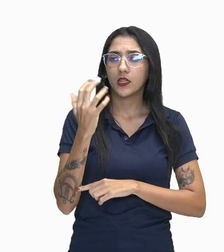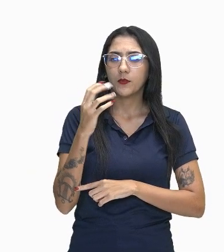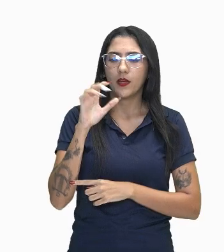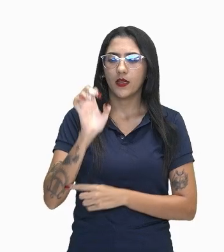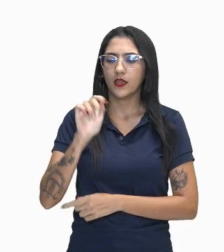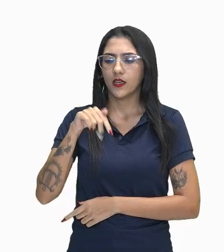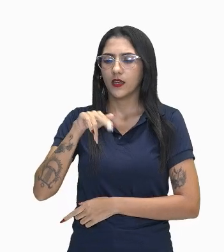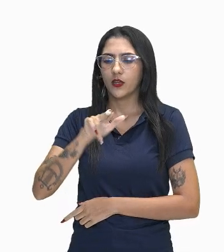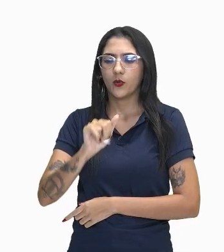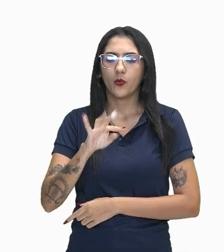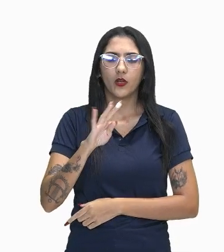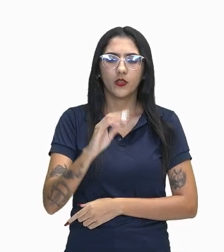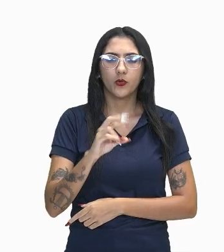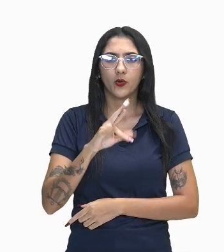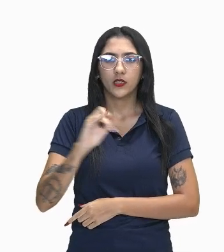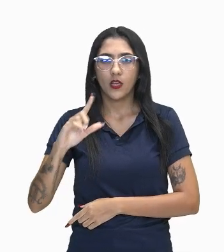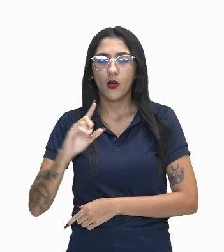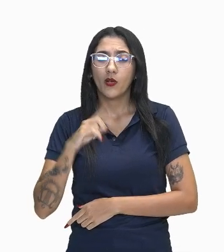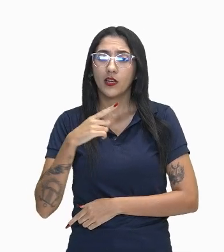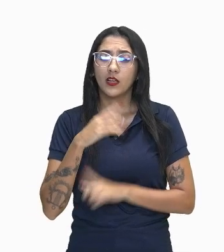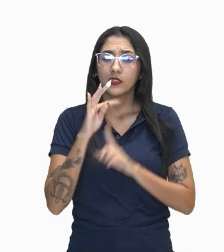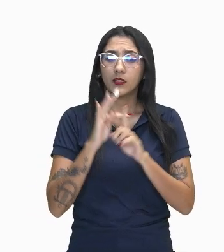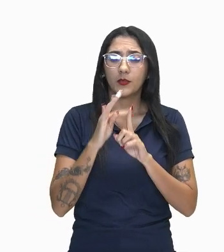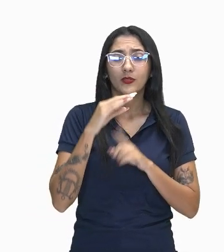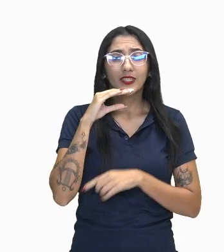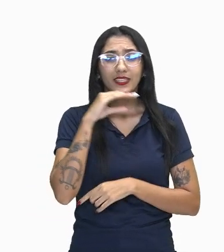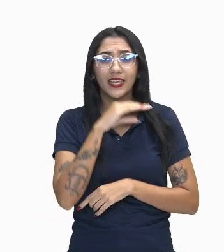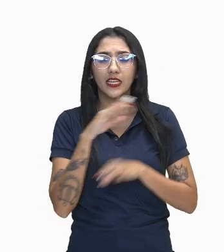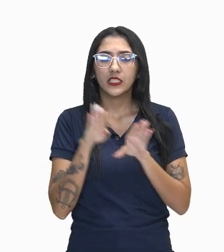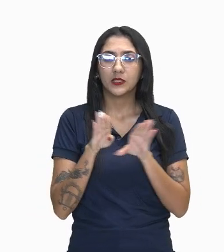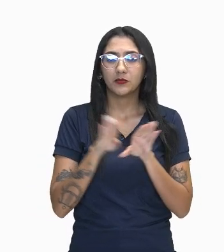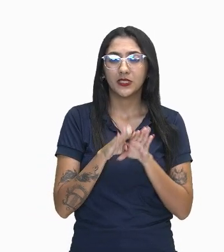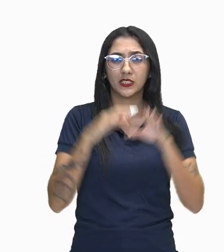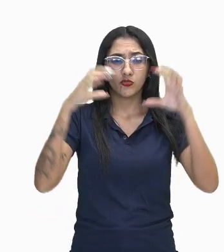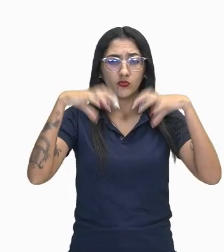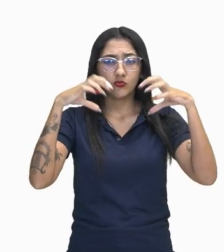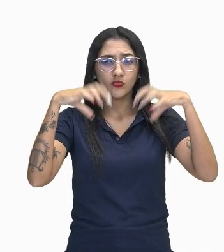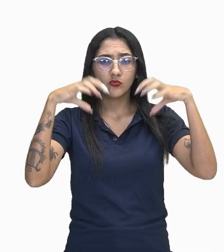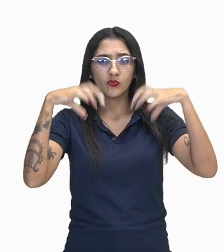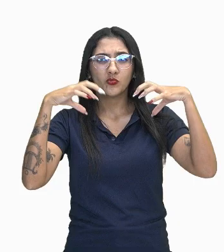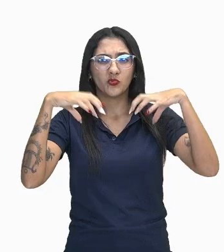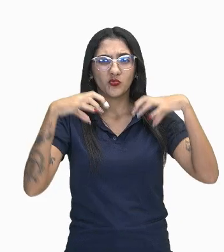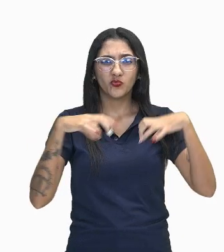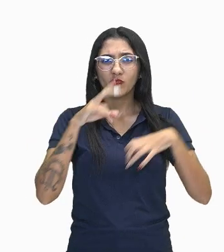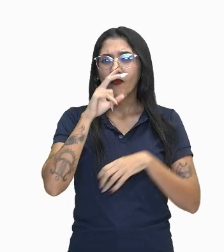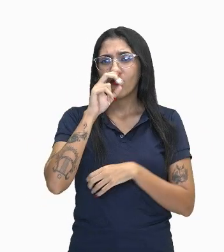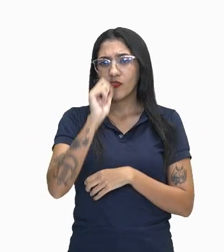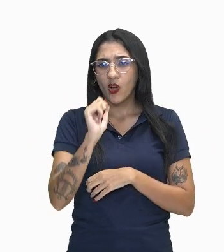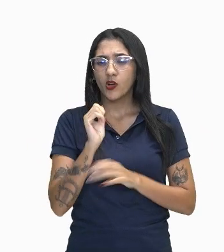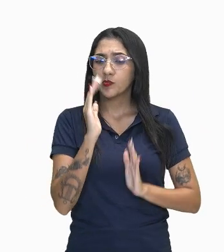que acaba sendo quente e úmido, com alta umidade do ar e chuvas intensas ao longo do ano.